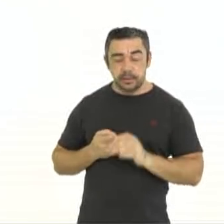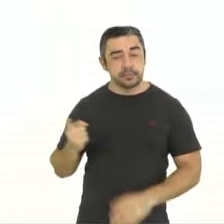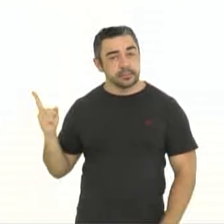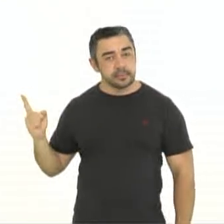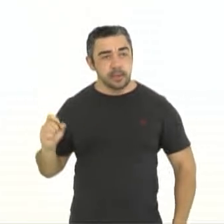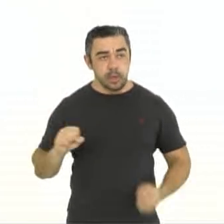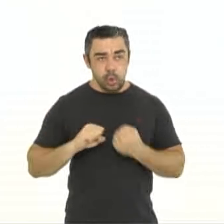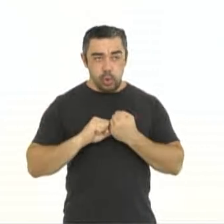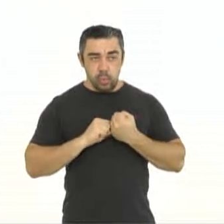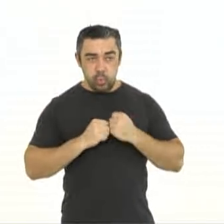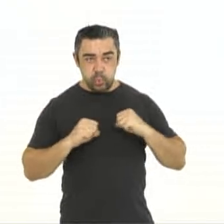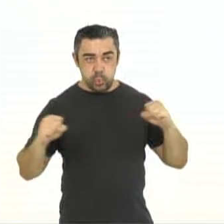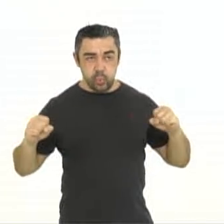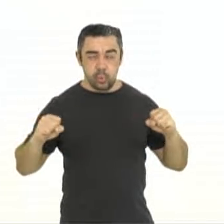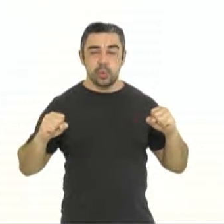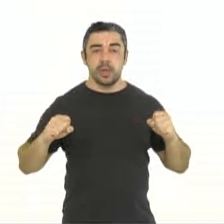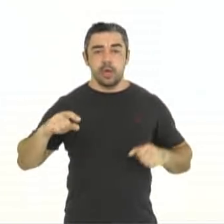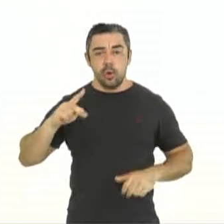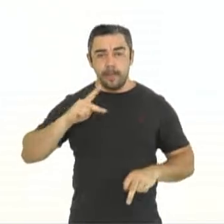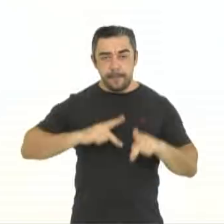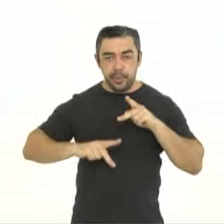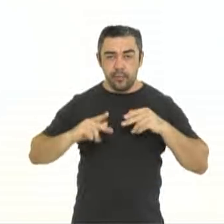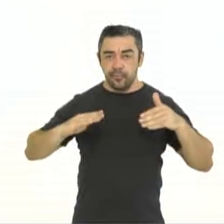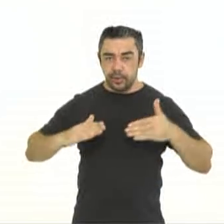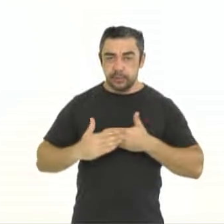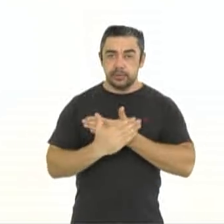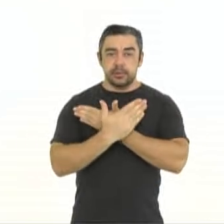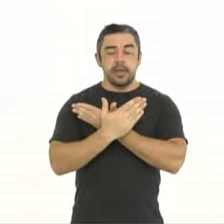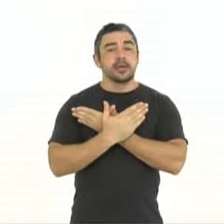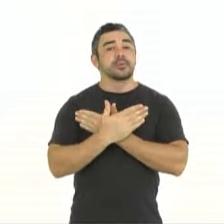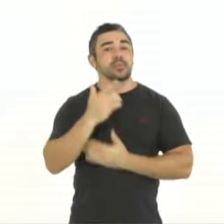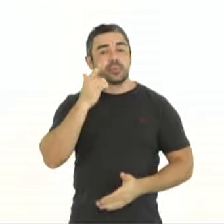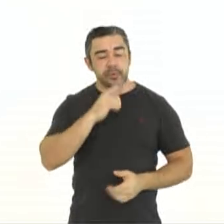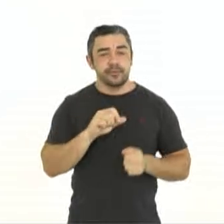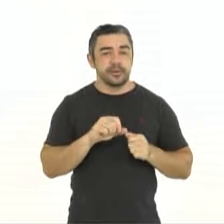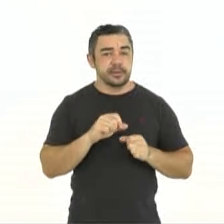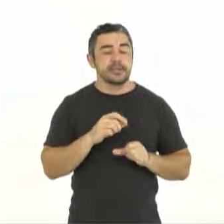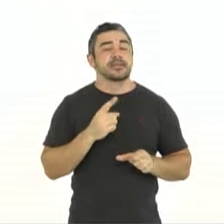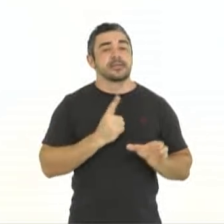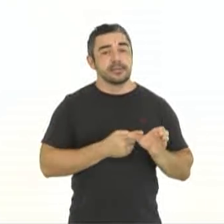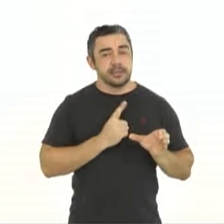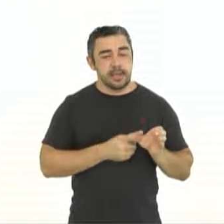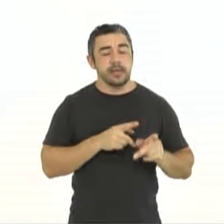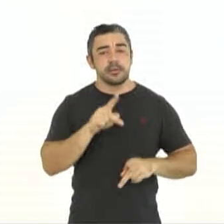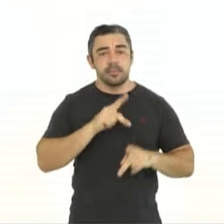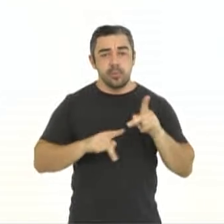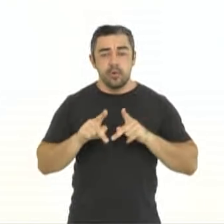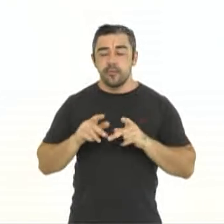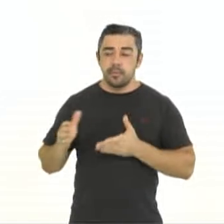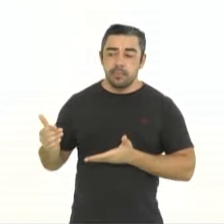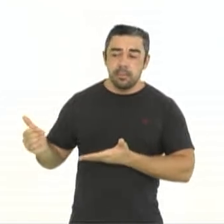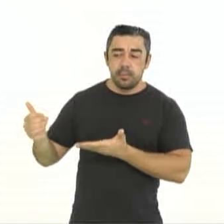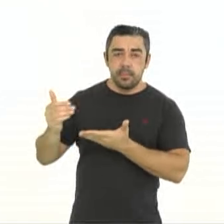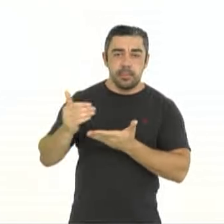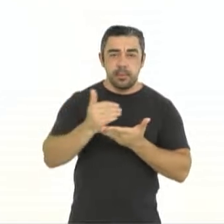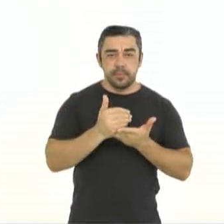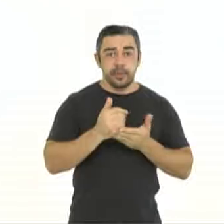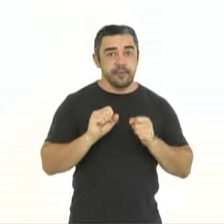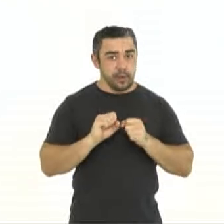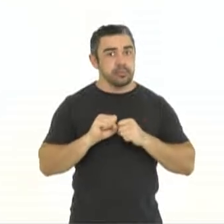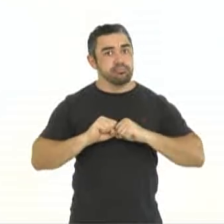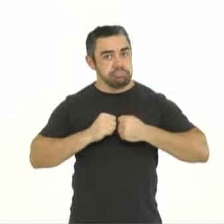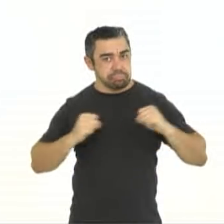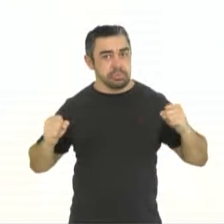cresceu e os astecas se expandiram, dominando cidades e povos da região e formando um império